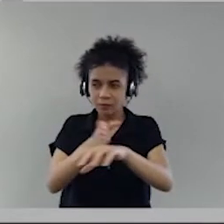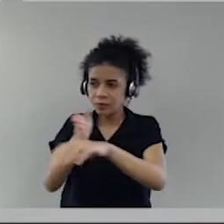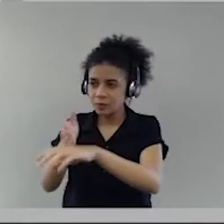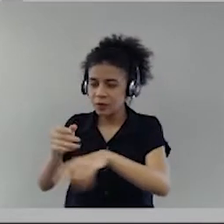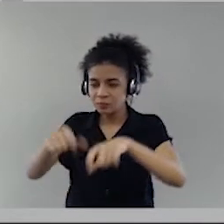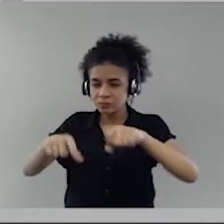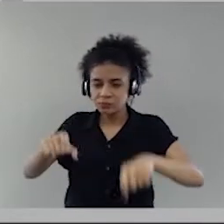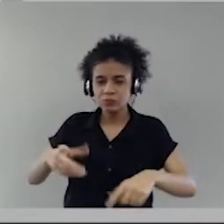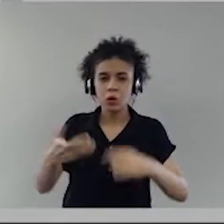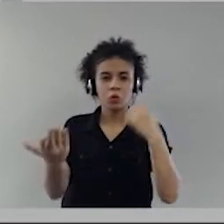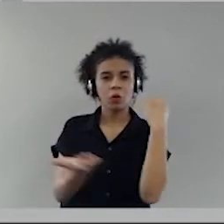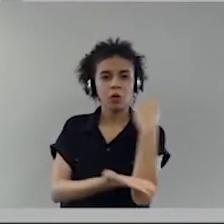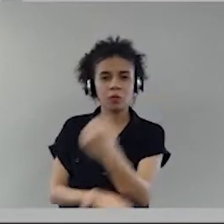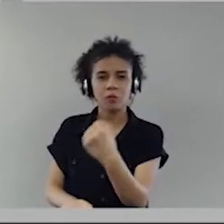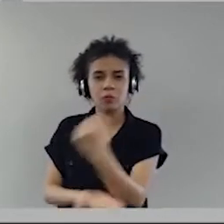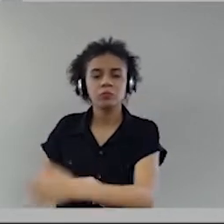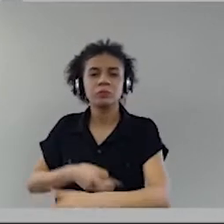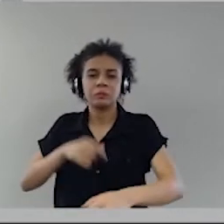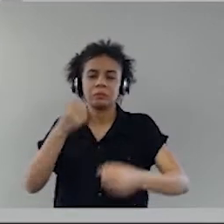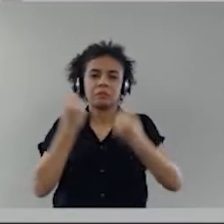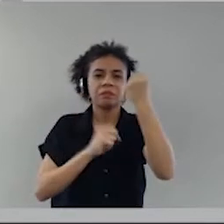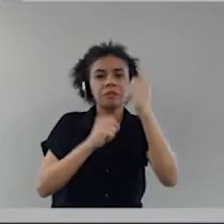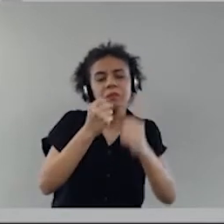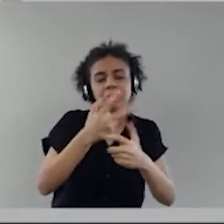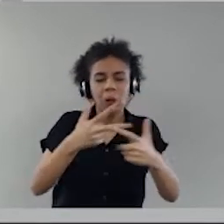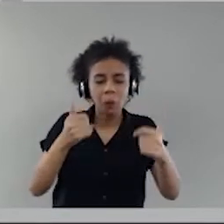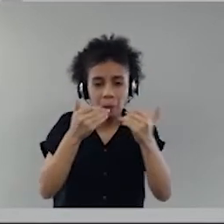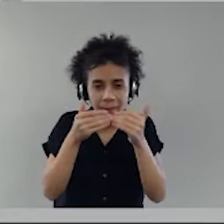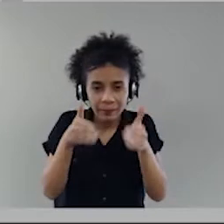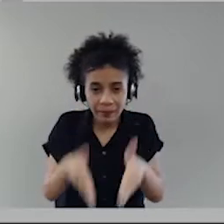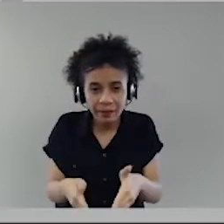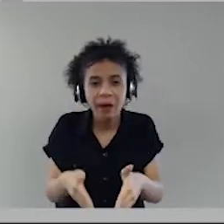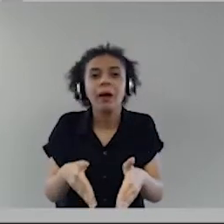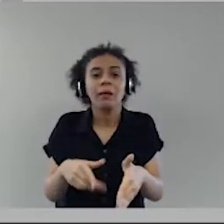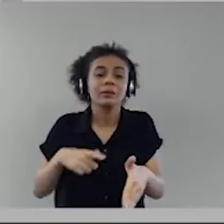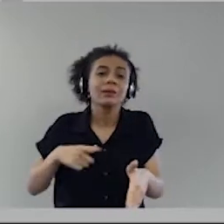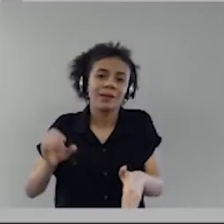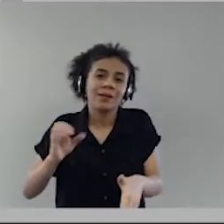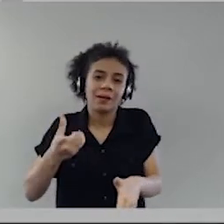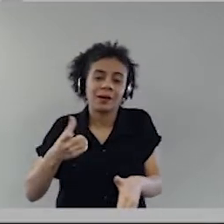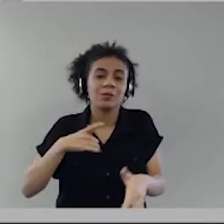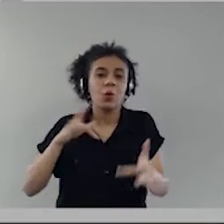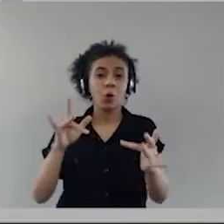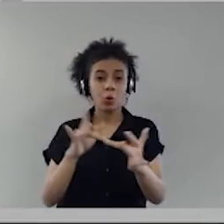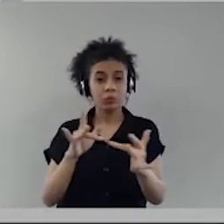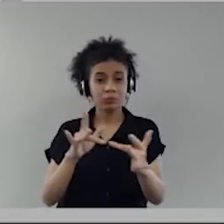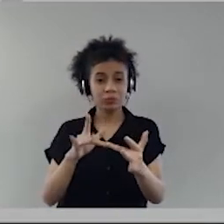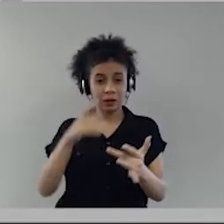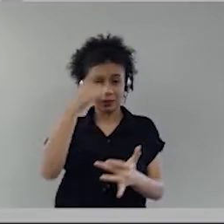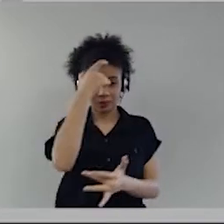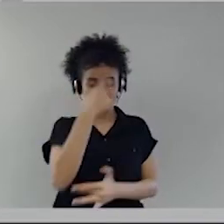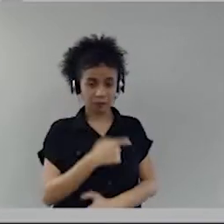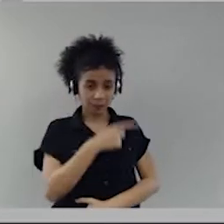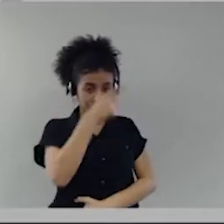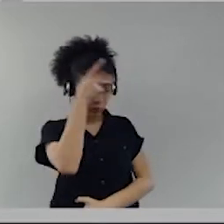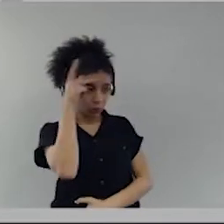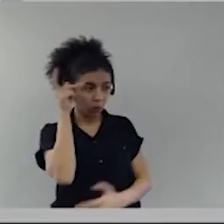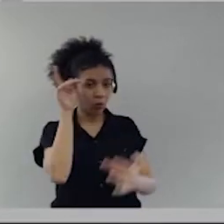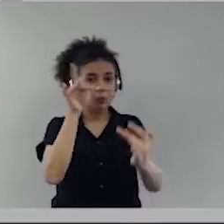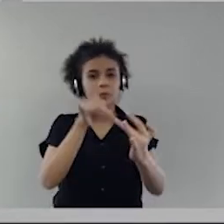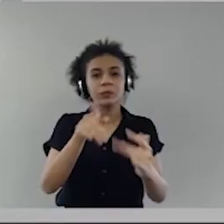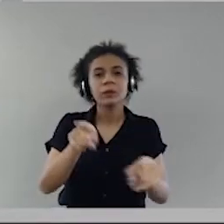de coleta e de produção, você tem, obviamente, o contato do ser humano também